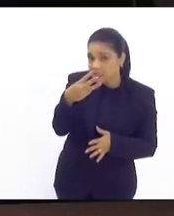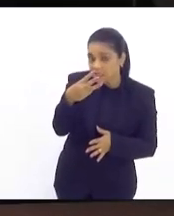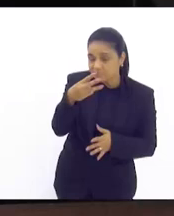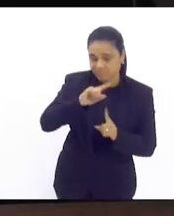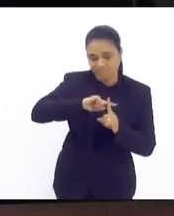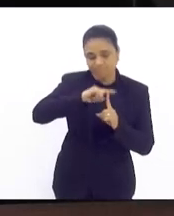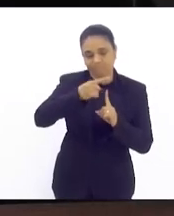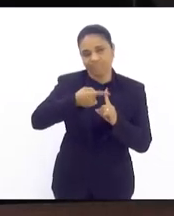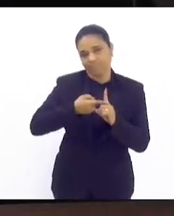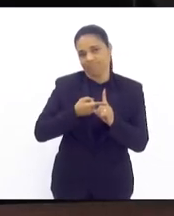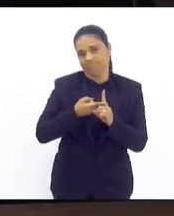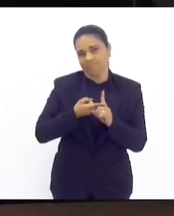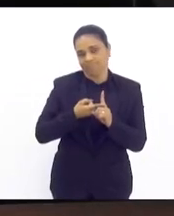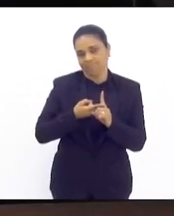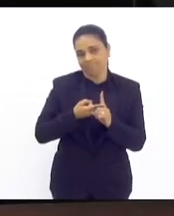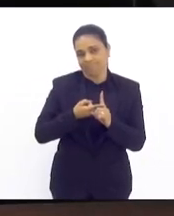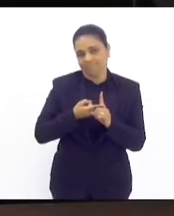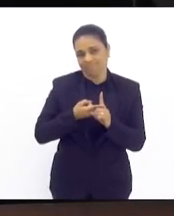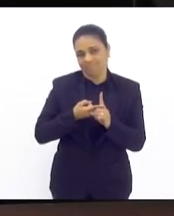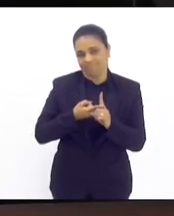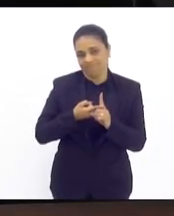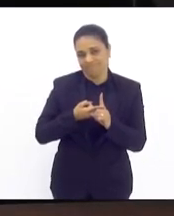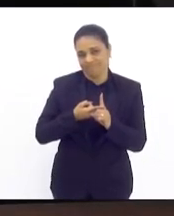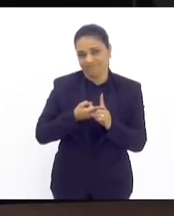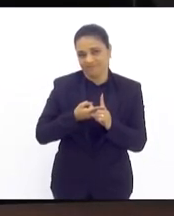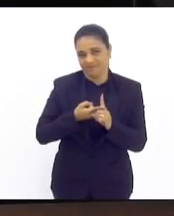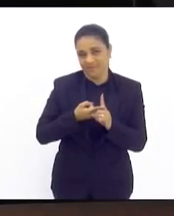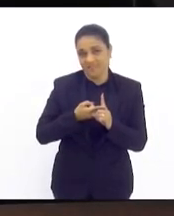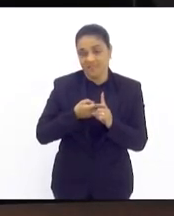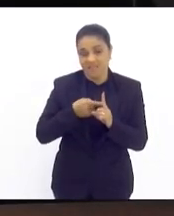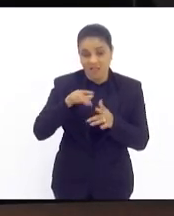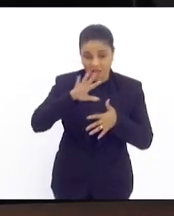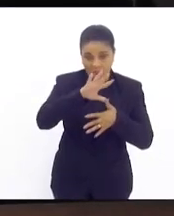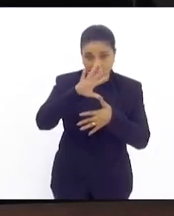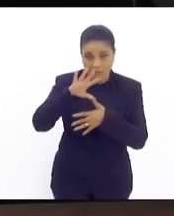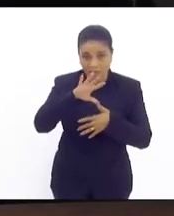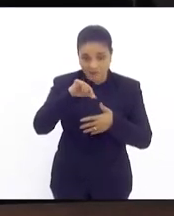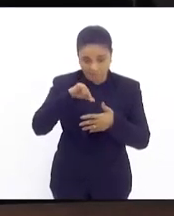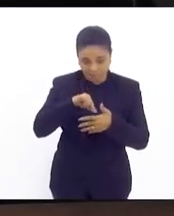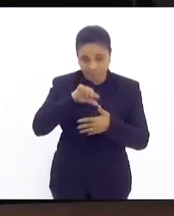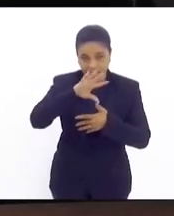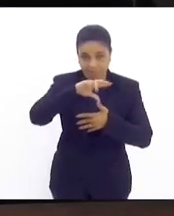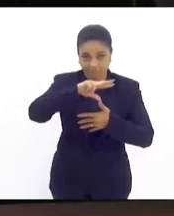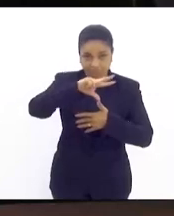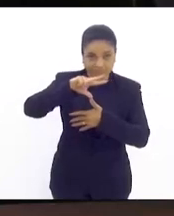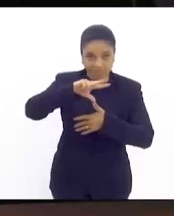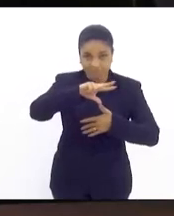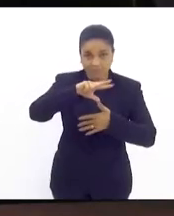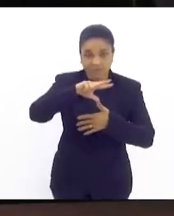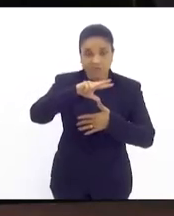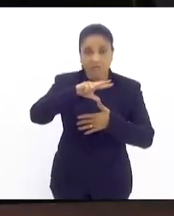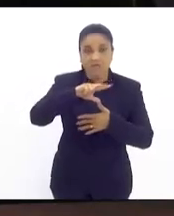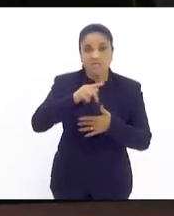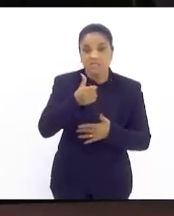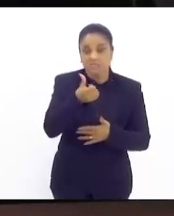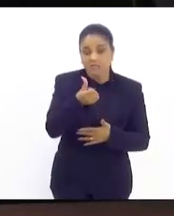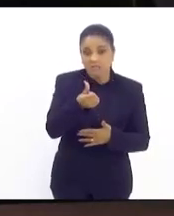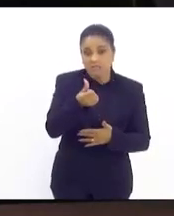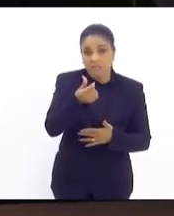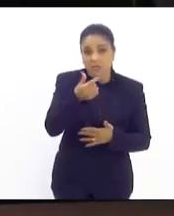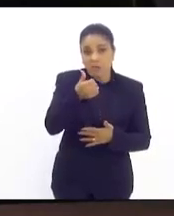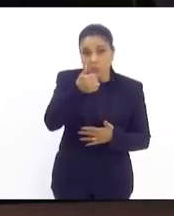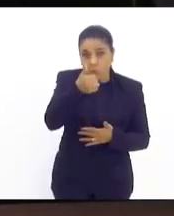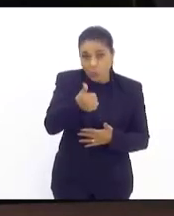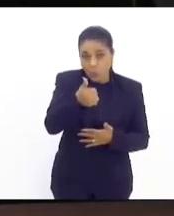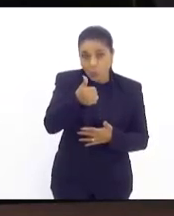considerando toda América Latina a média ainda é maior 62 meninas a cada mil adolescentes é um